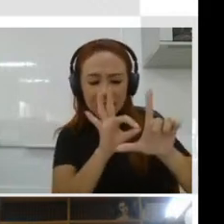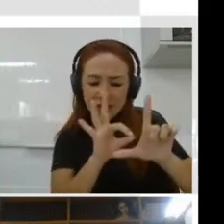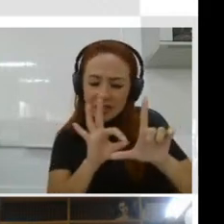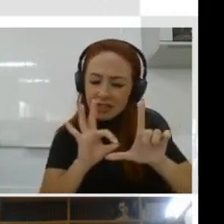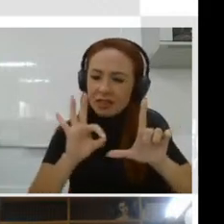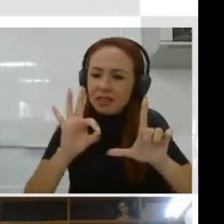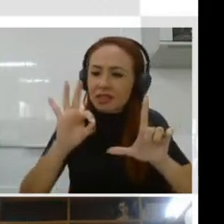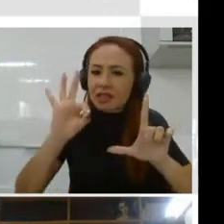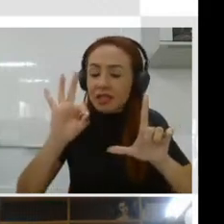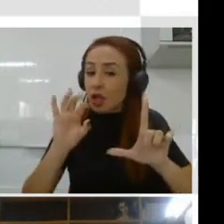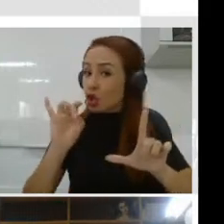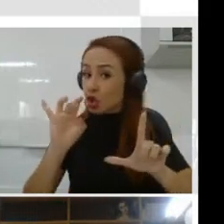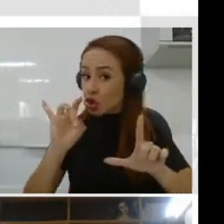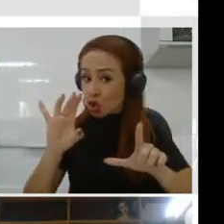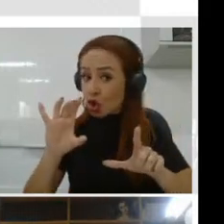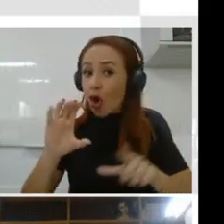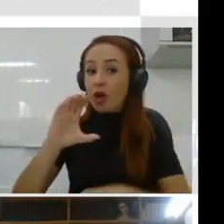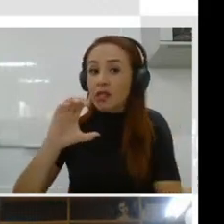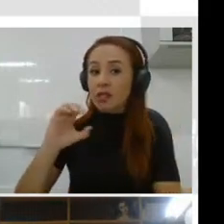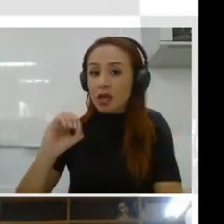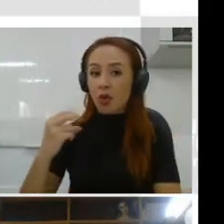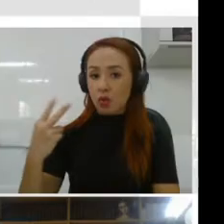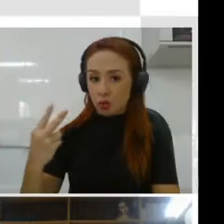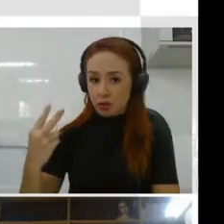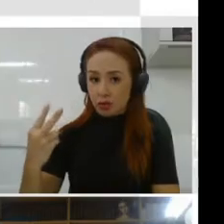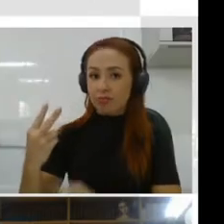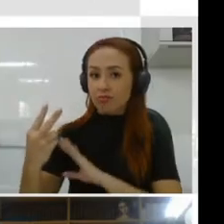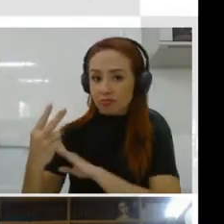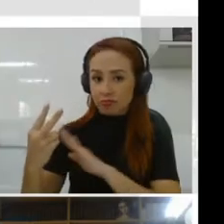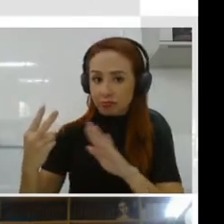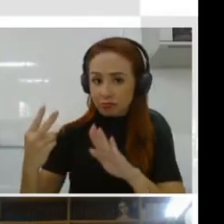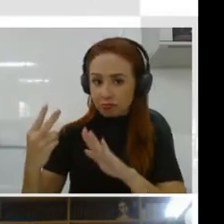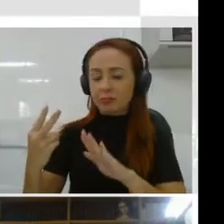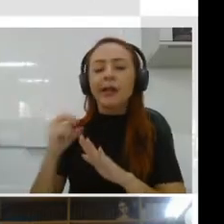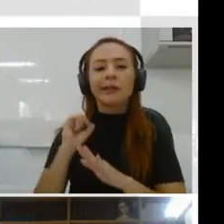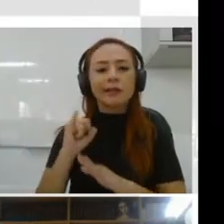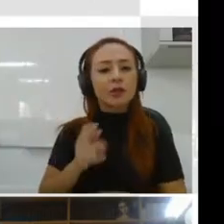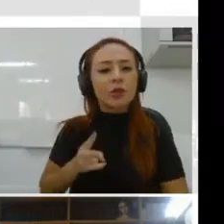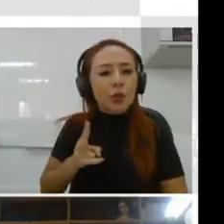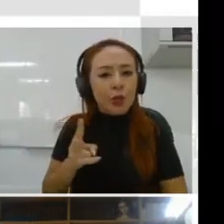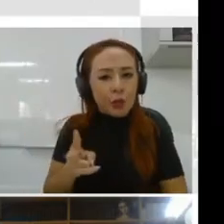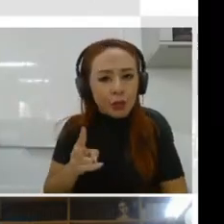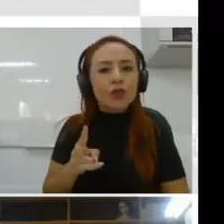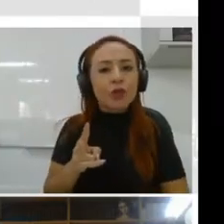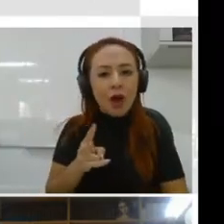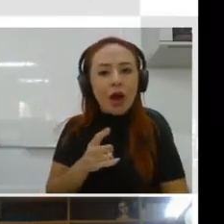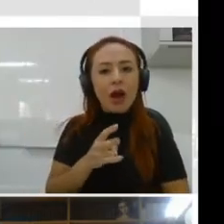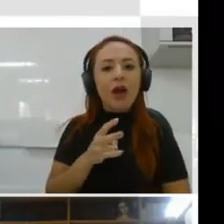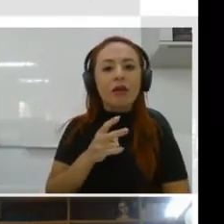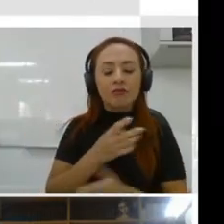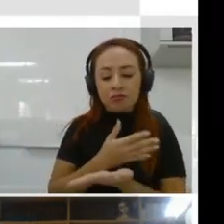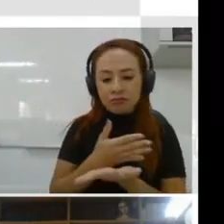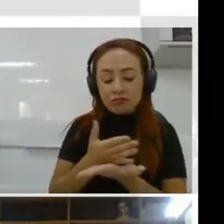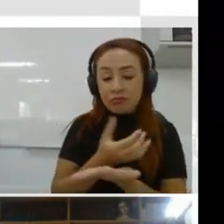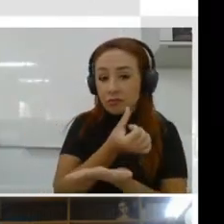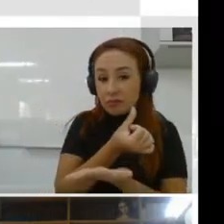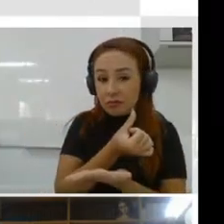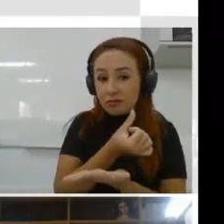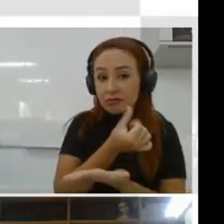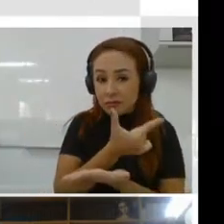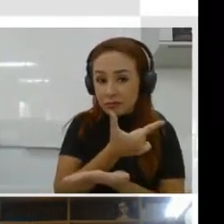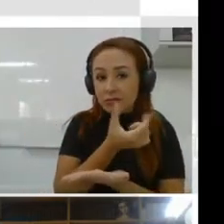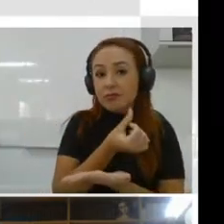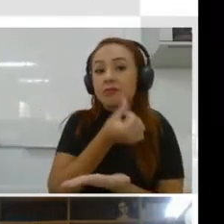de CO2 apenas, de CO2, nos níveis de 2016, haveria 66% de